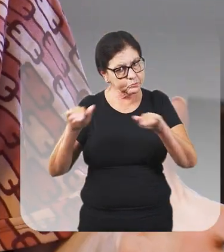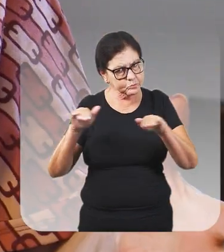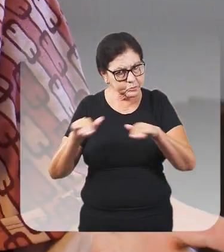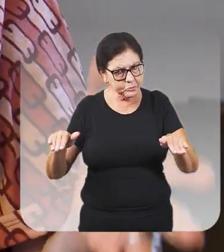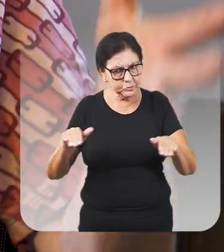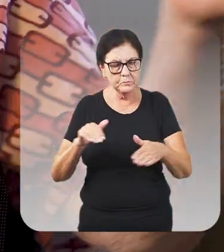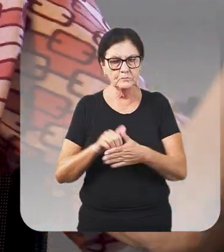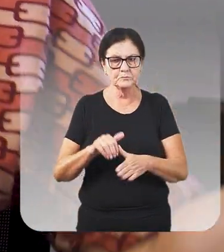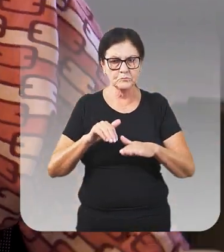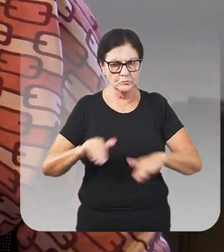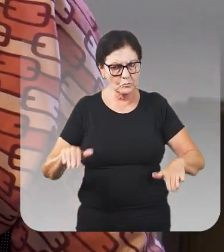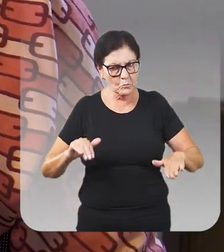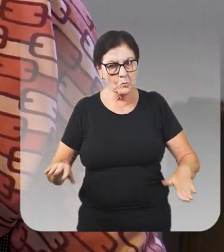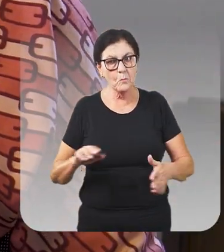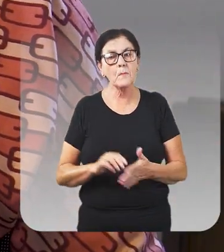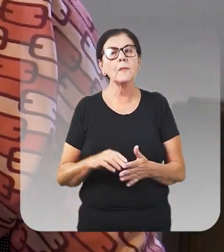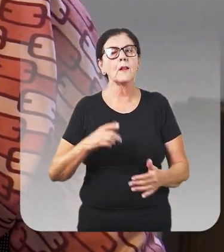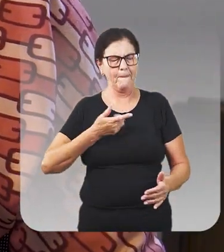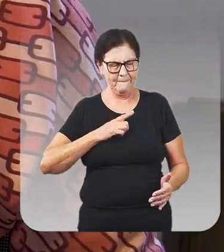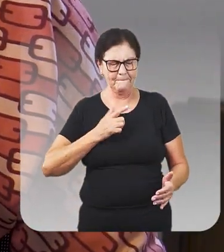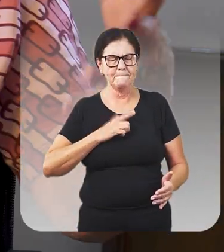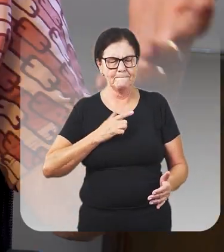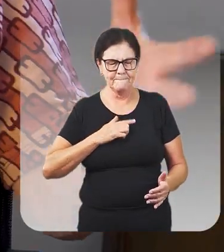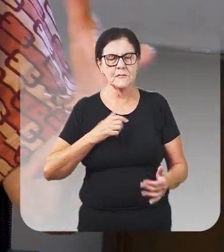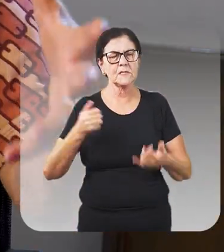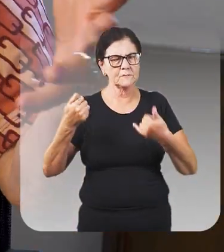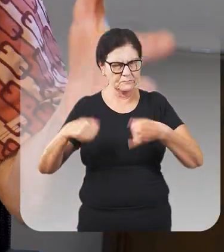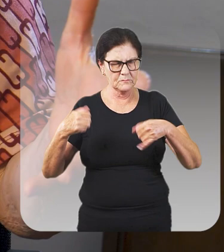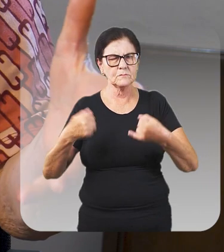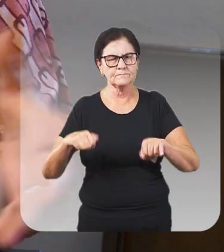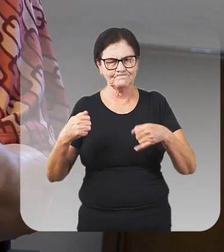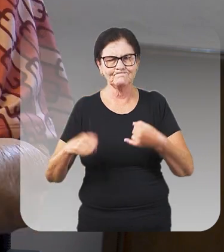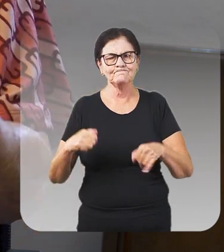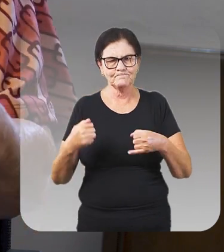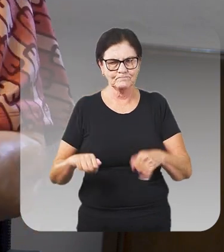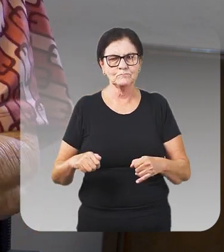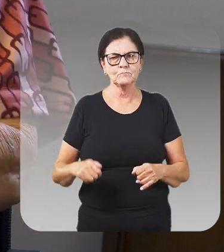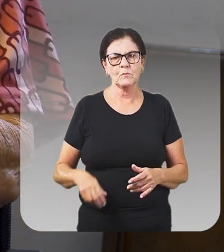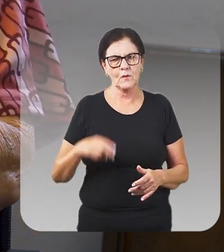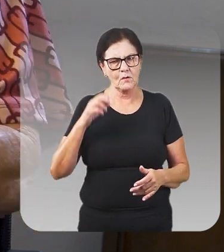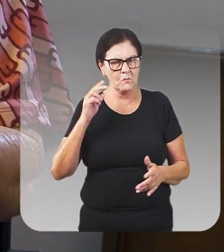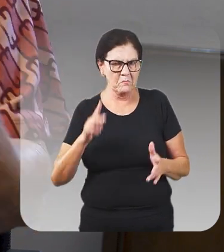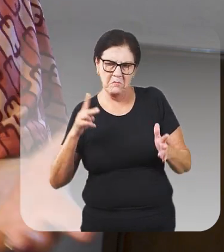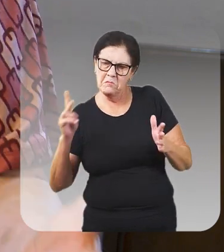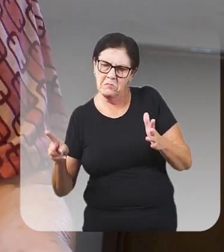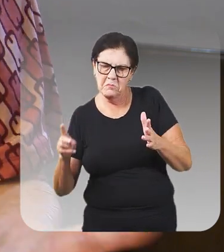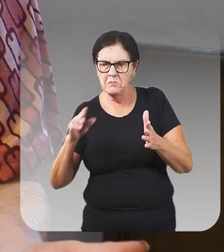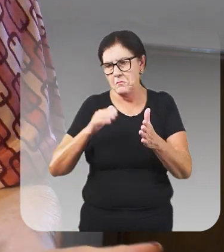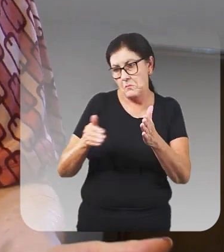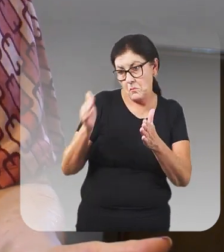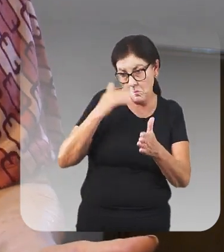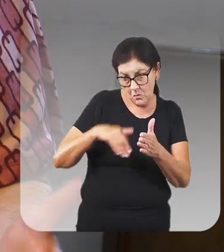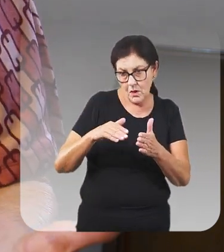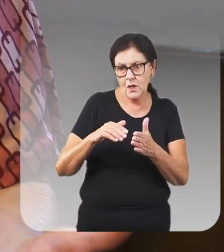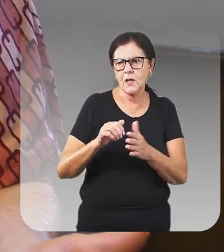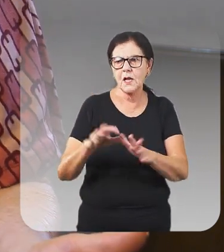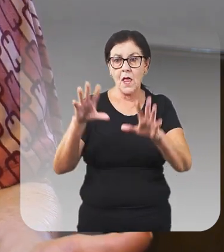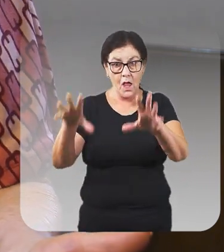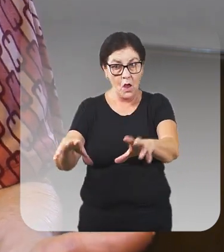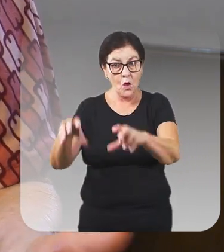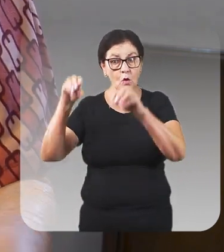ensino normal, mais o profissionalizante, já que na época existia uma necessidade muito grande